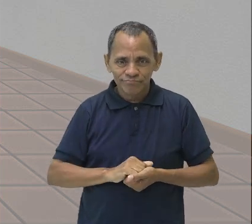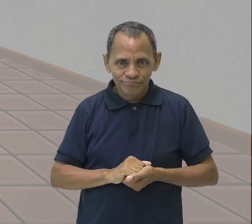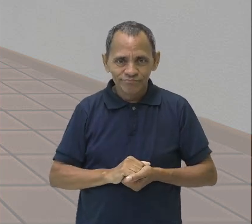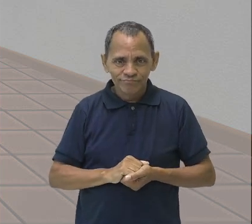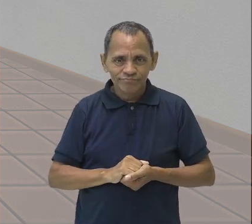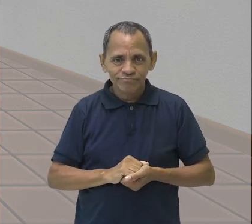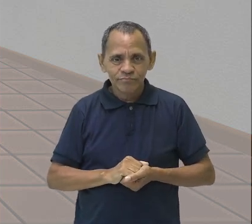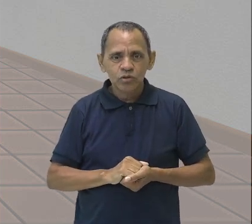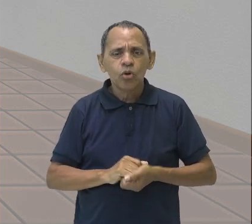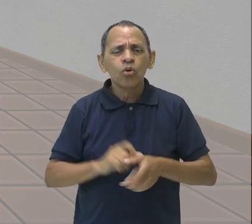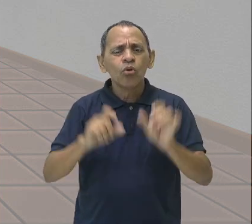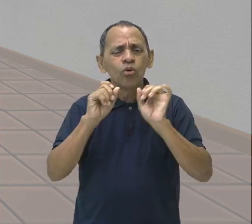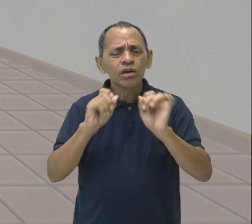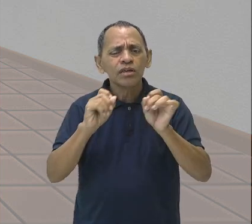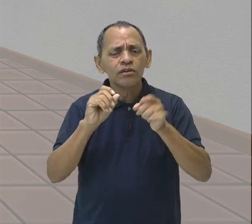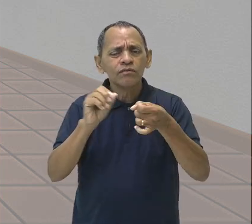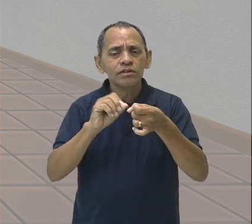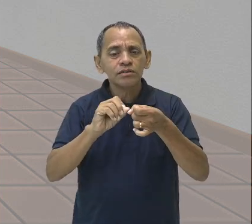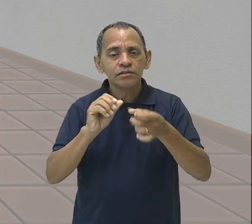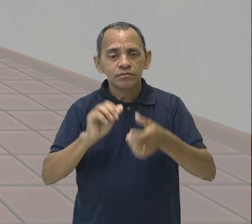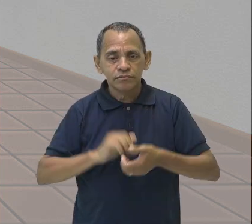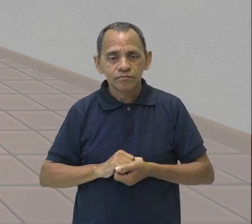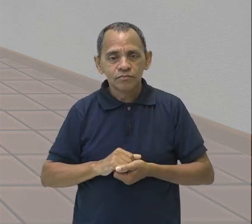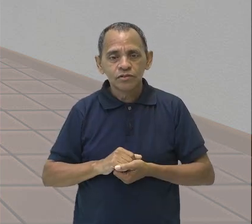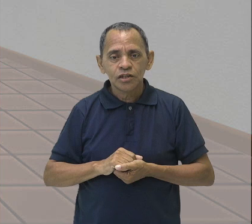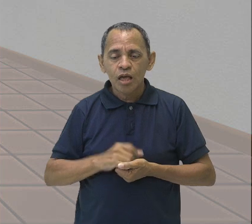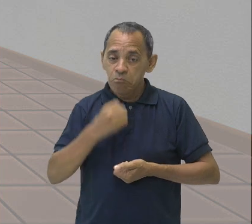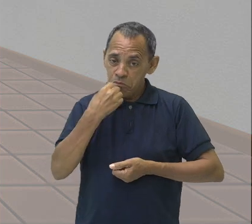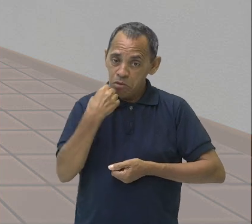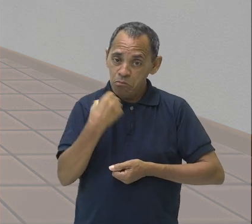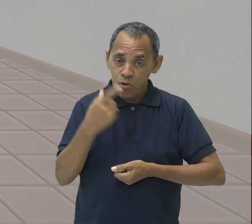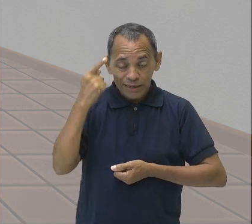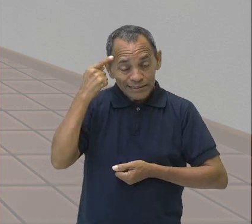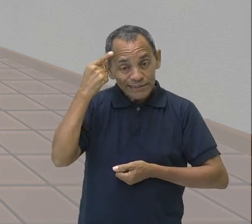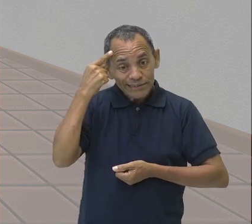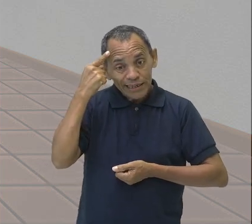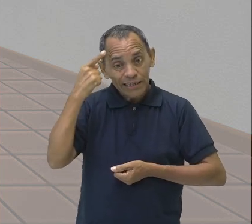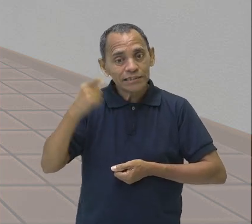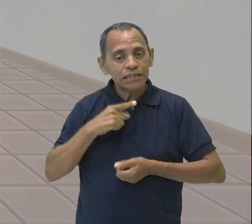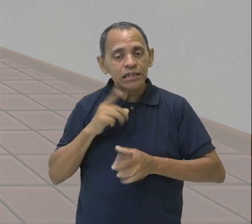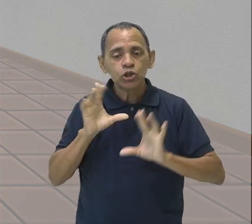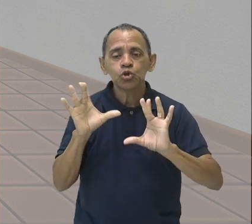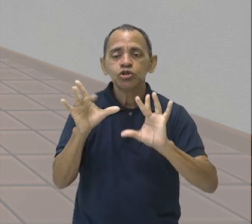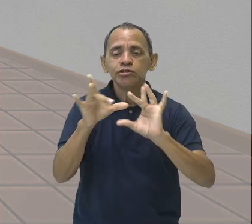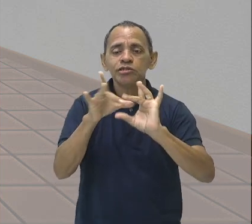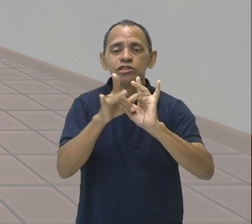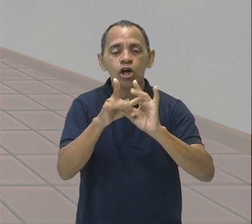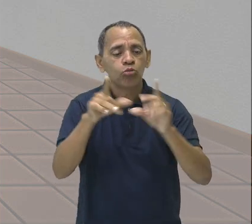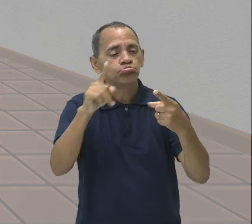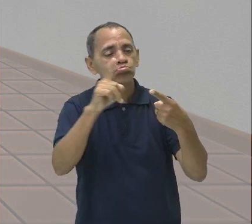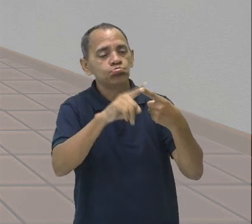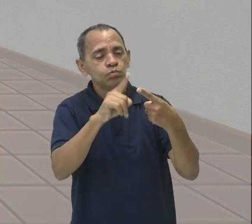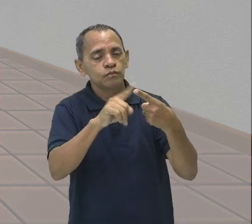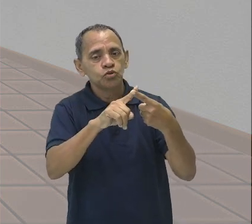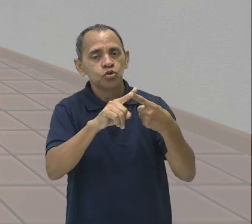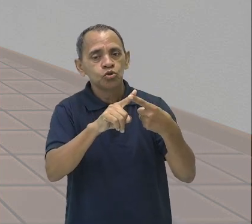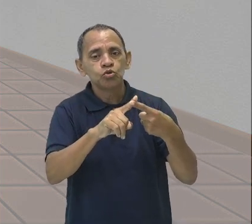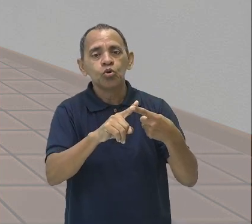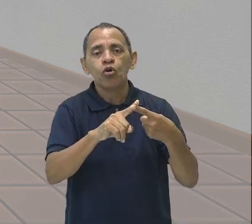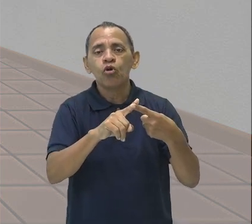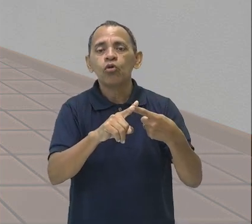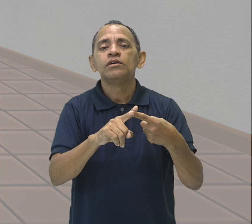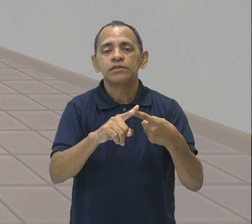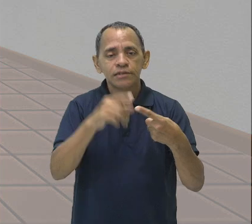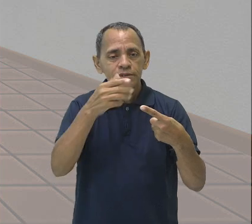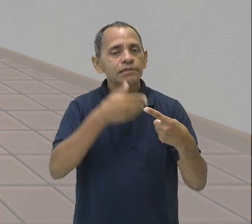que fazer, né? Uma boa ideia nasce da união entre o que você sabe fazer e o que as pessoas